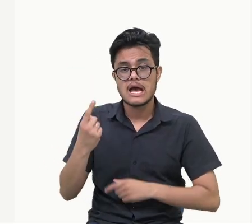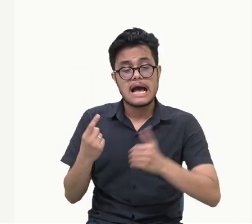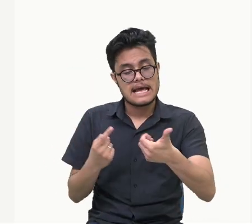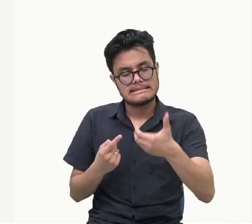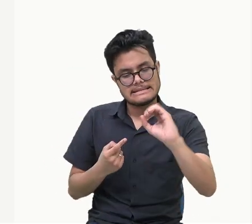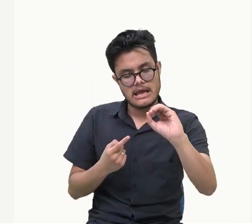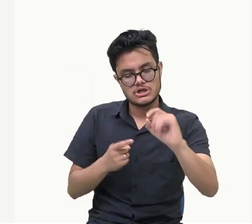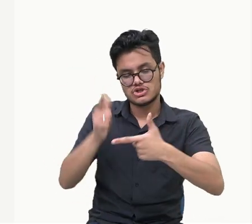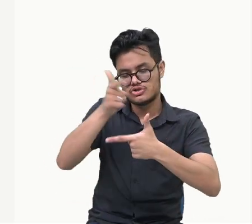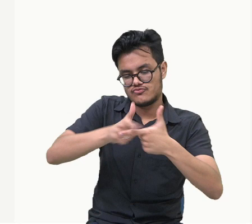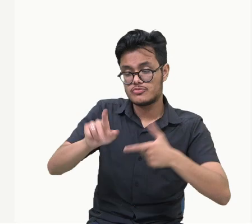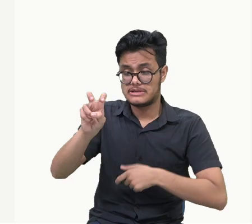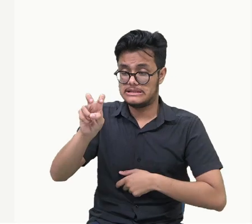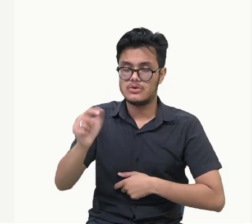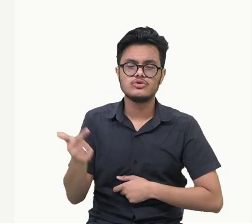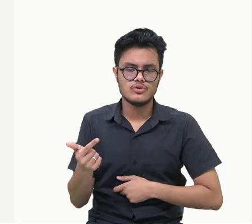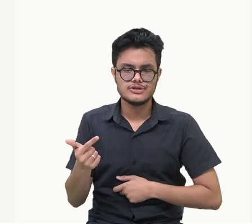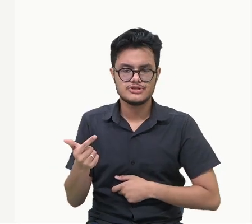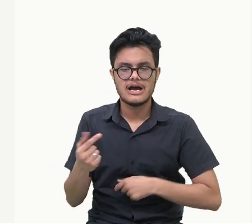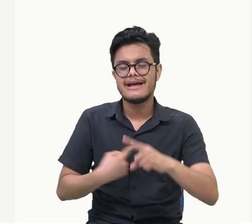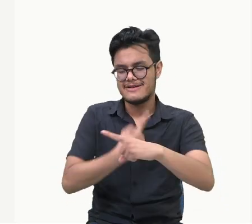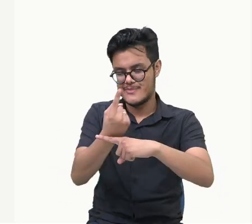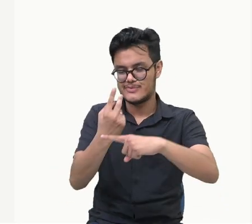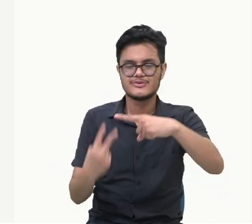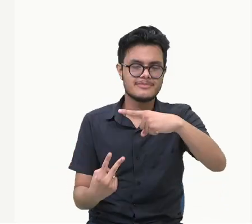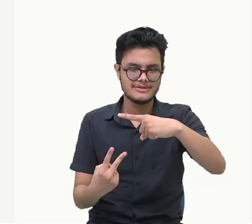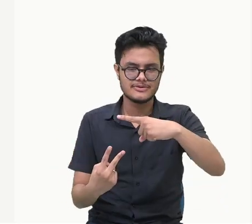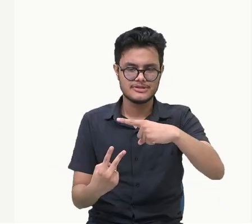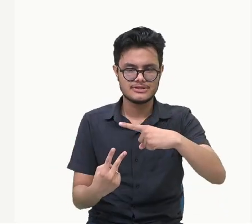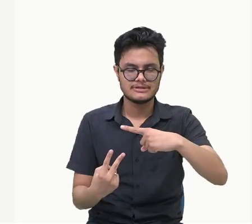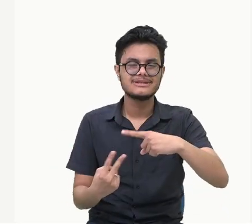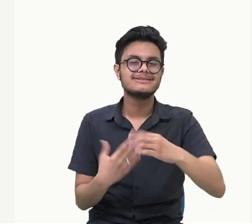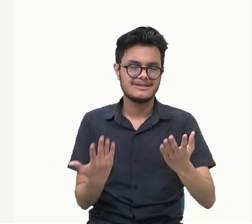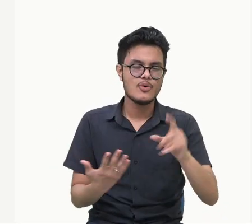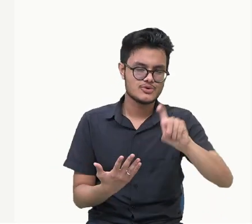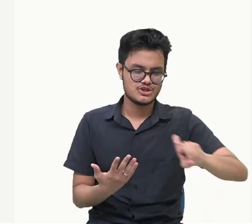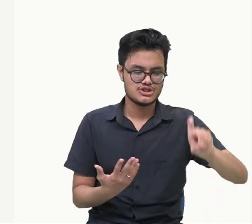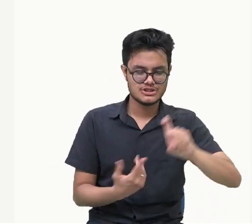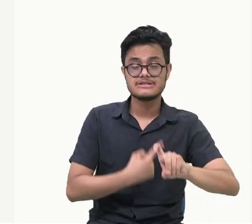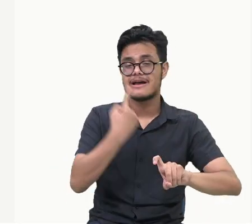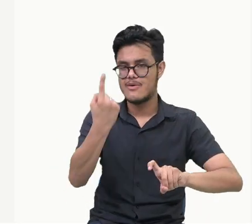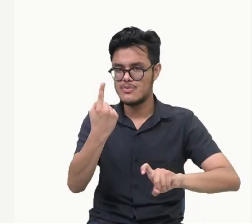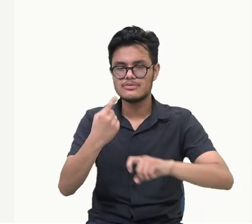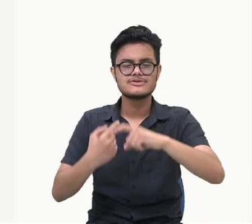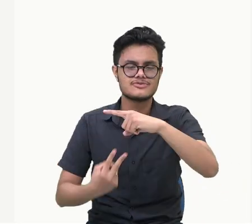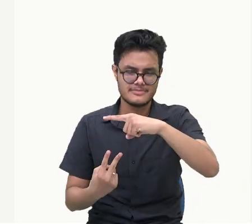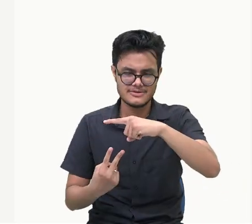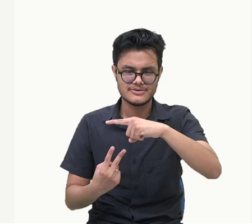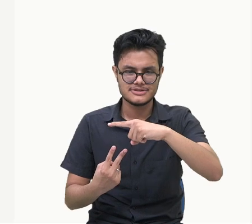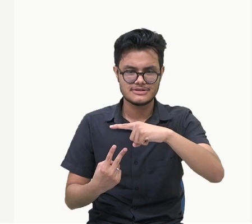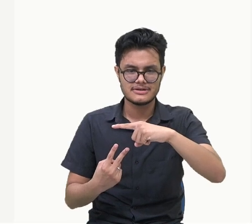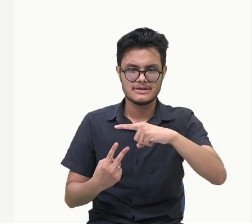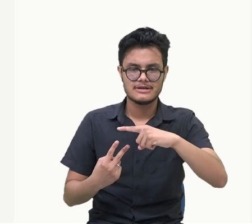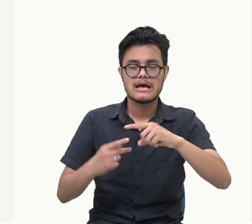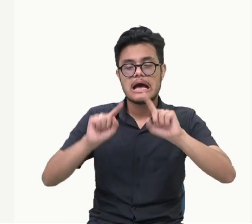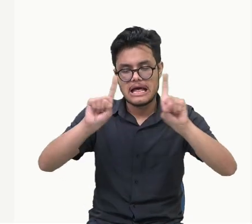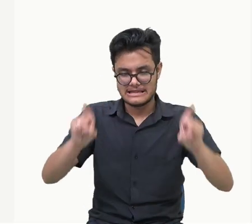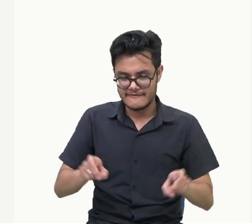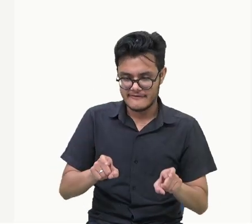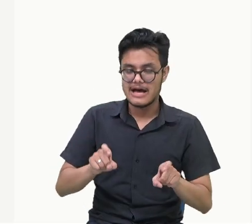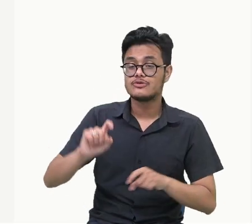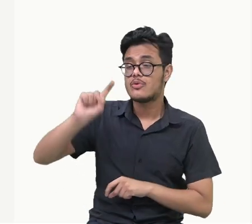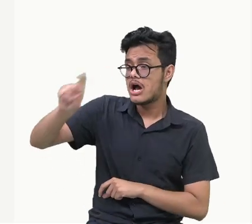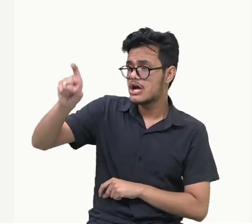poderia trabalhar da seguinte forma: f de x igual a 1 sobre 2 elevado